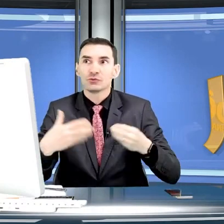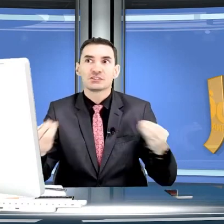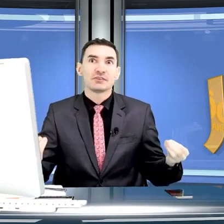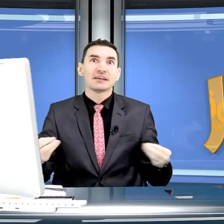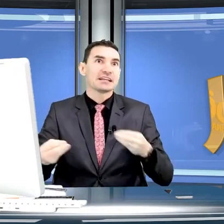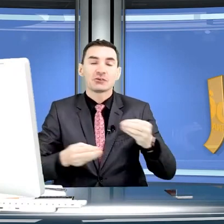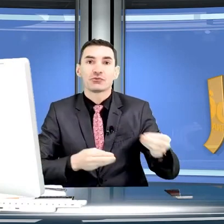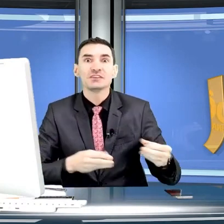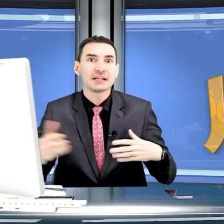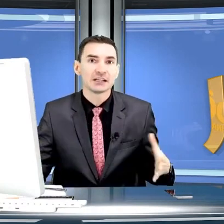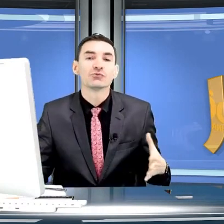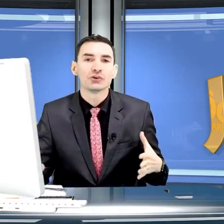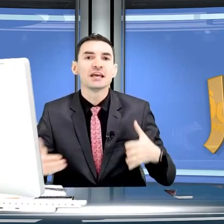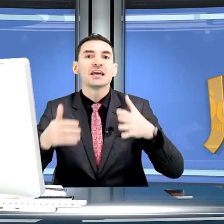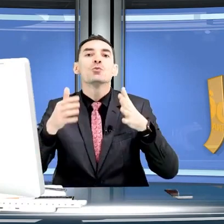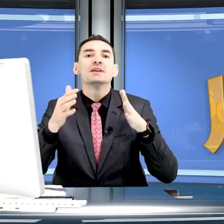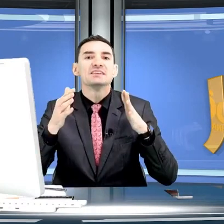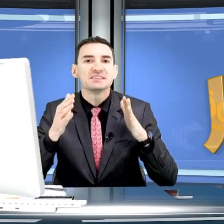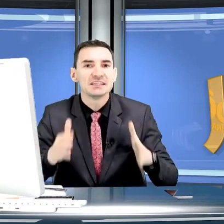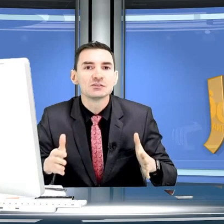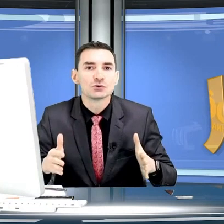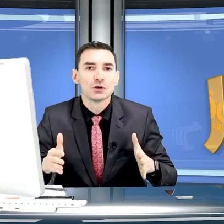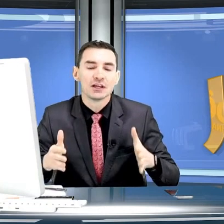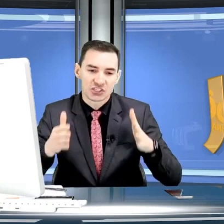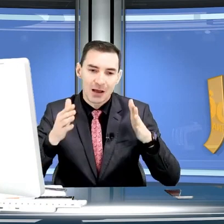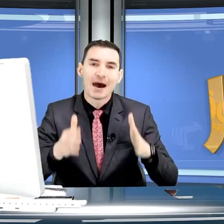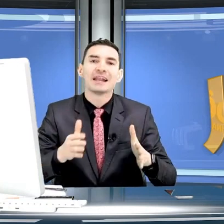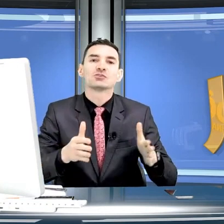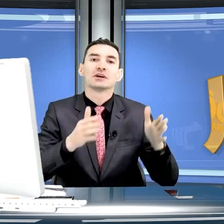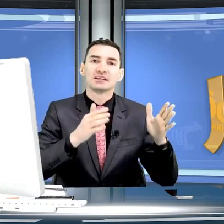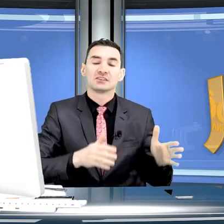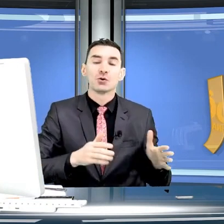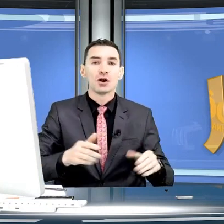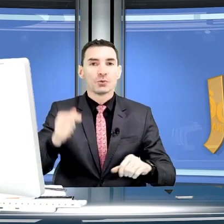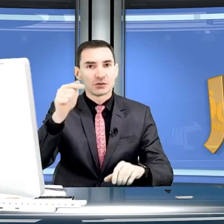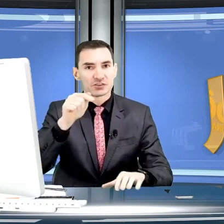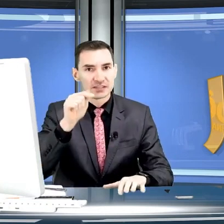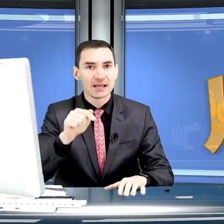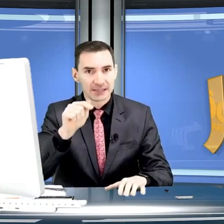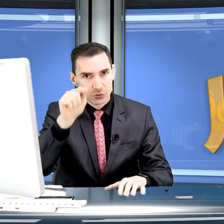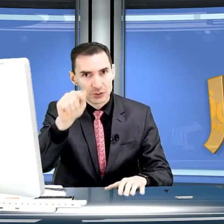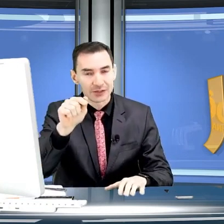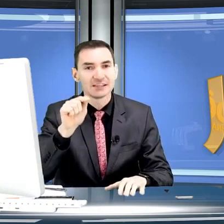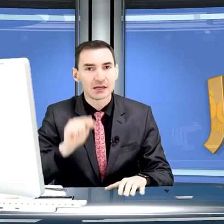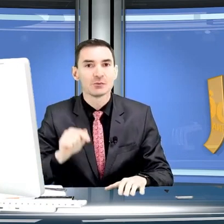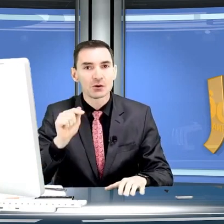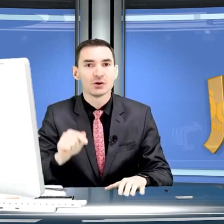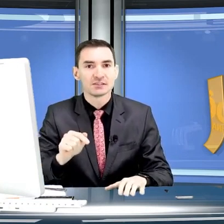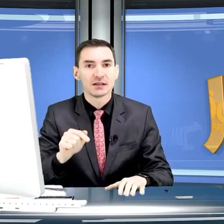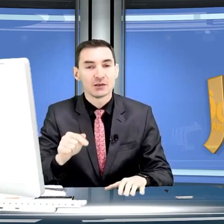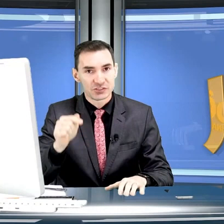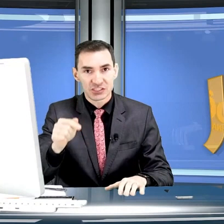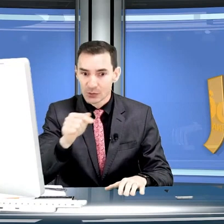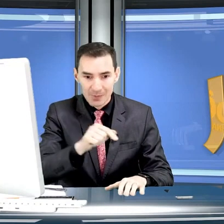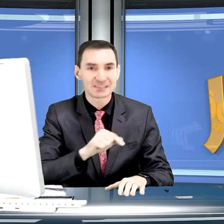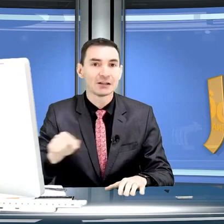capas, onde você vê lá, será que foi, será que não foi, eu preciso chamar a sua atenção. Porque você que está aí do outro lado tem que saber uma coisa,